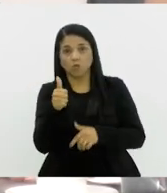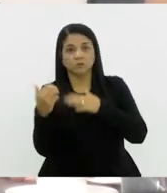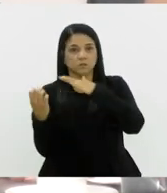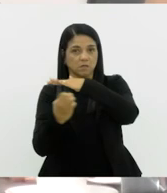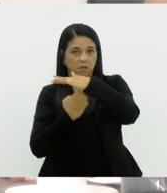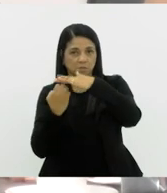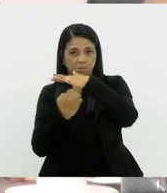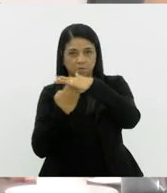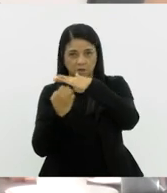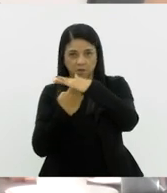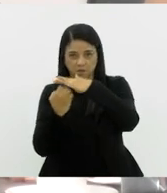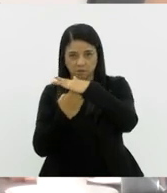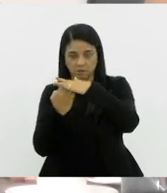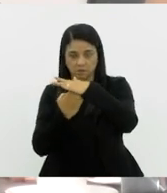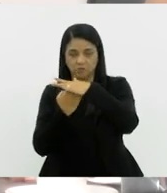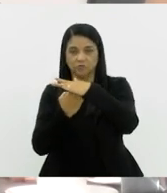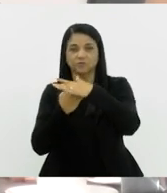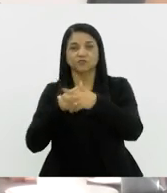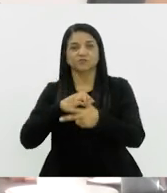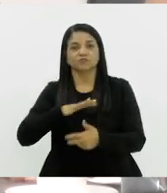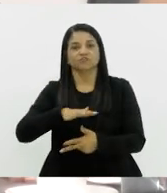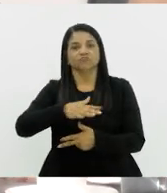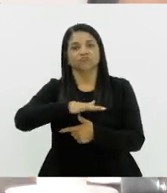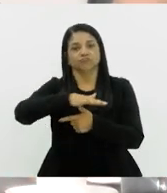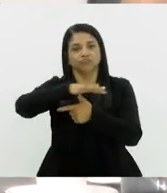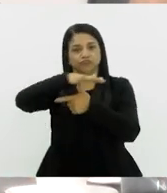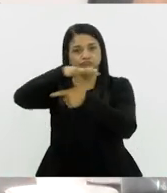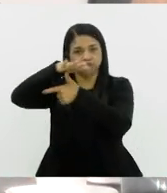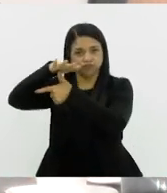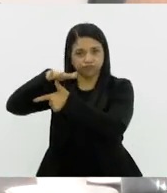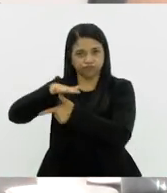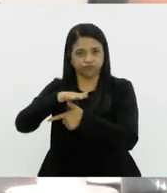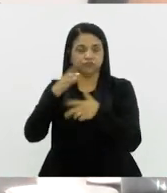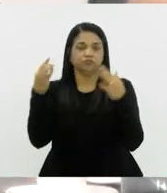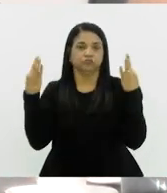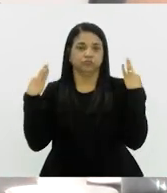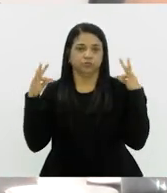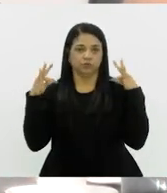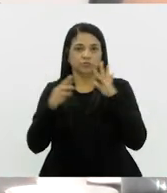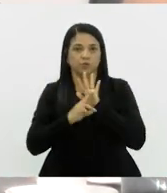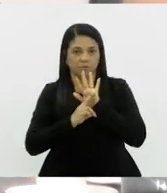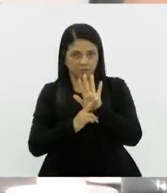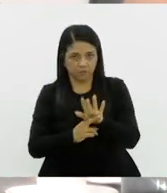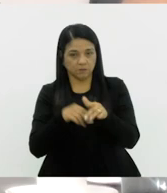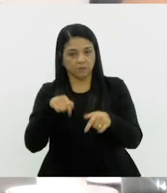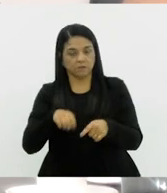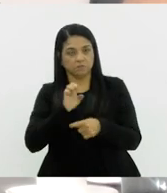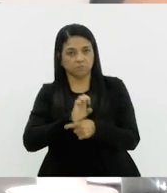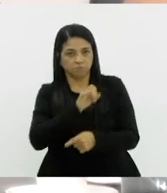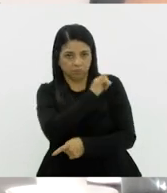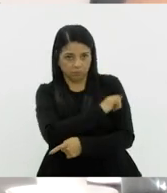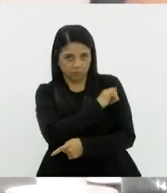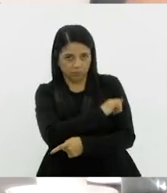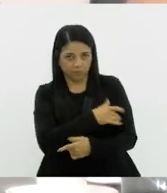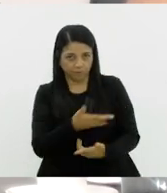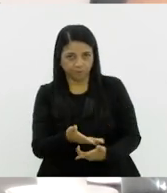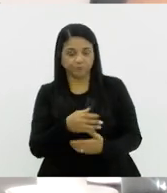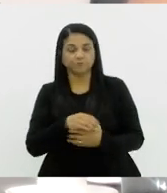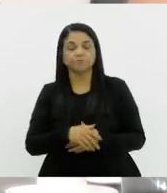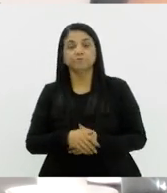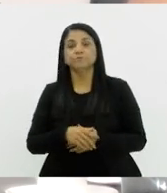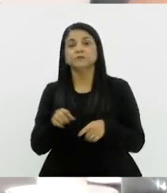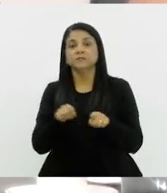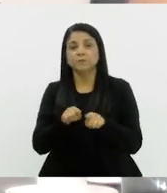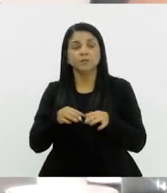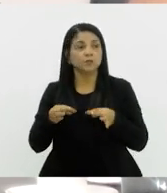empresas prestadoras de serviços de voos turísticos aqui na cidade do Rio de Janeiro. Então, teremos espaço para